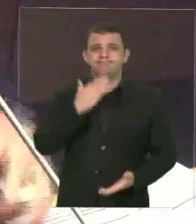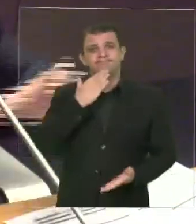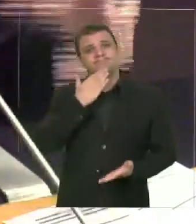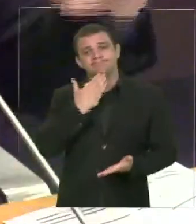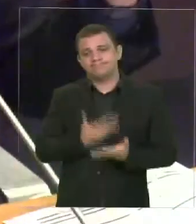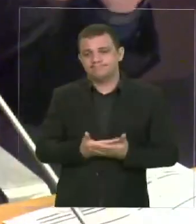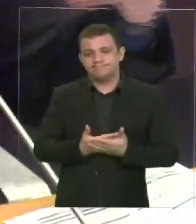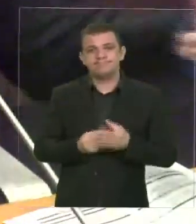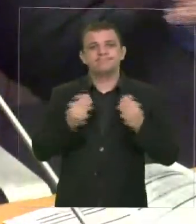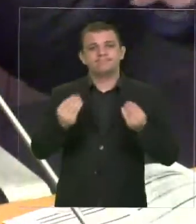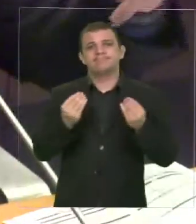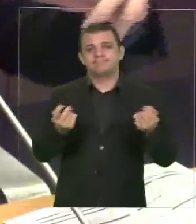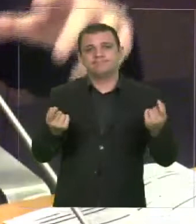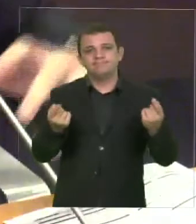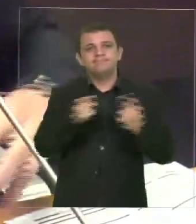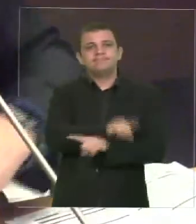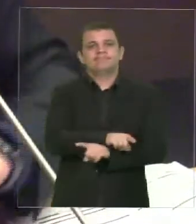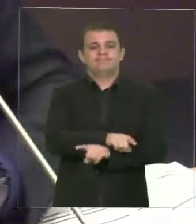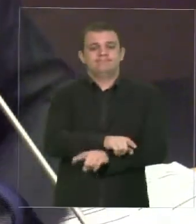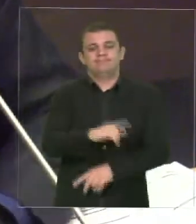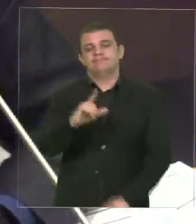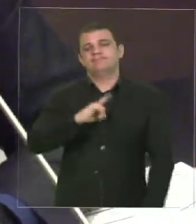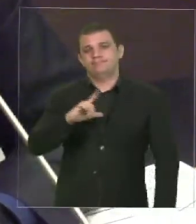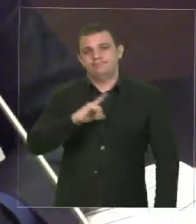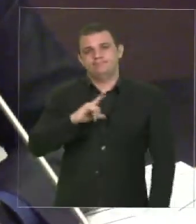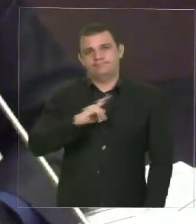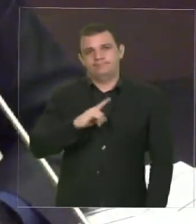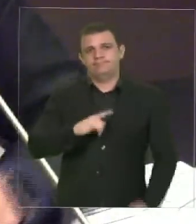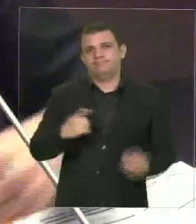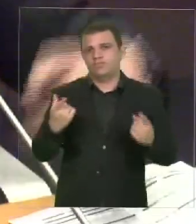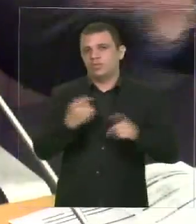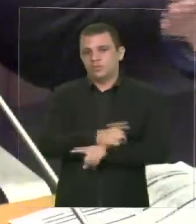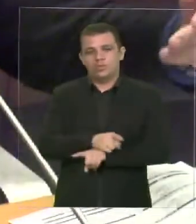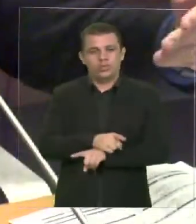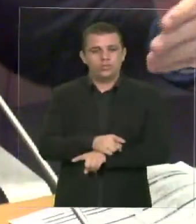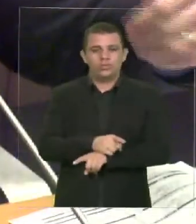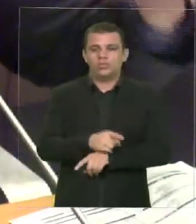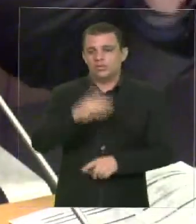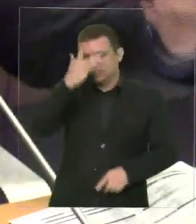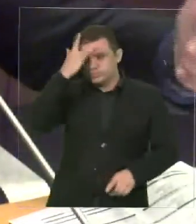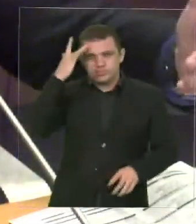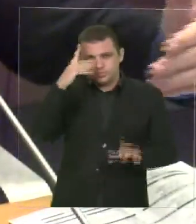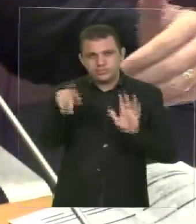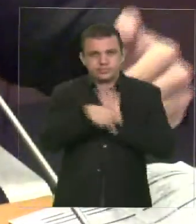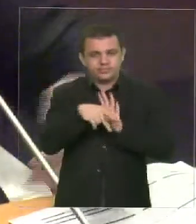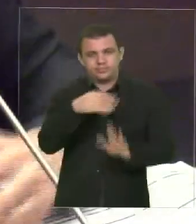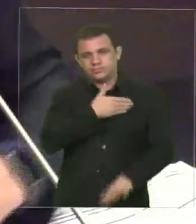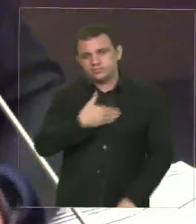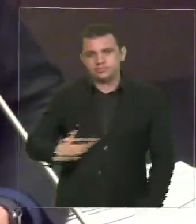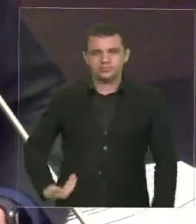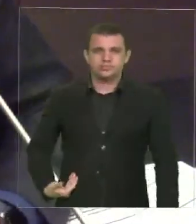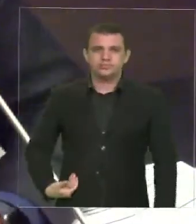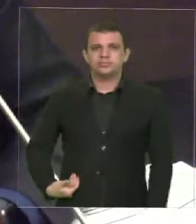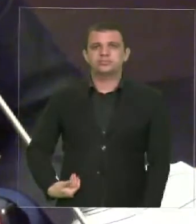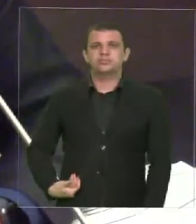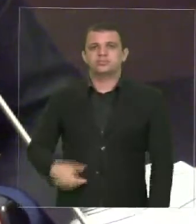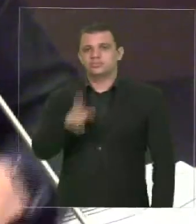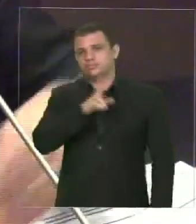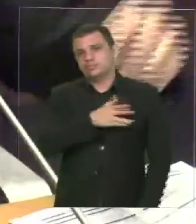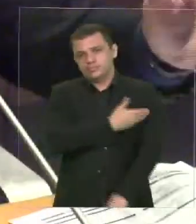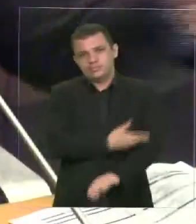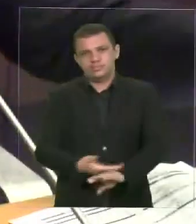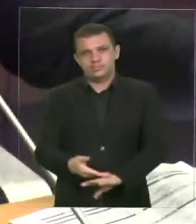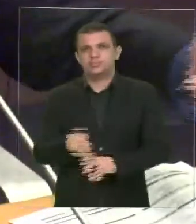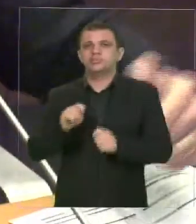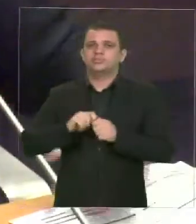impressionante a contradição que os membros do governo praticam.